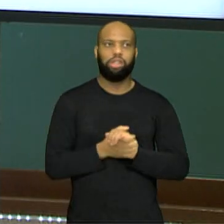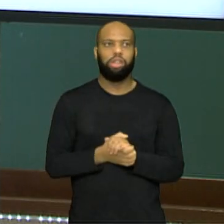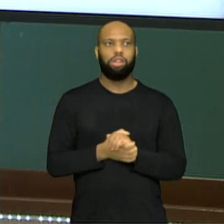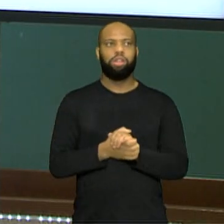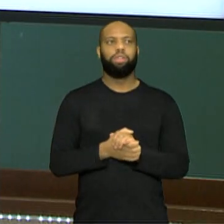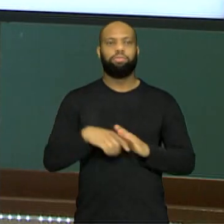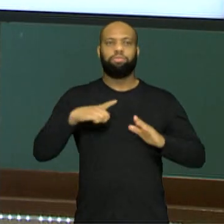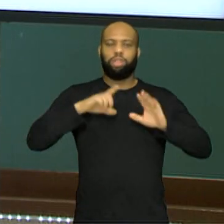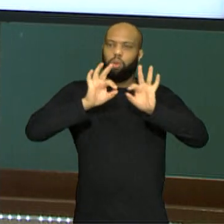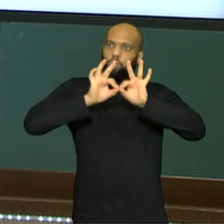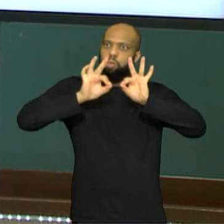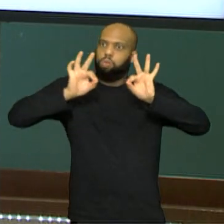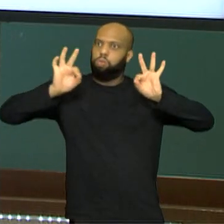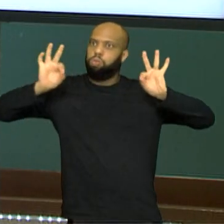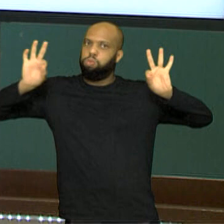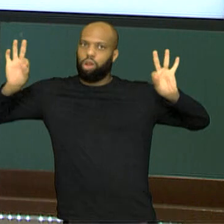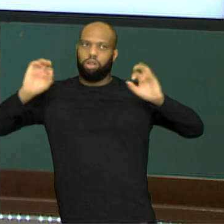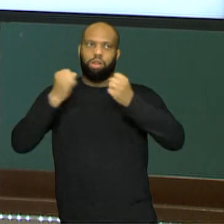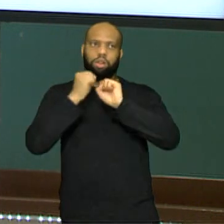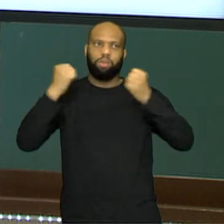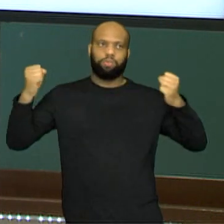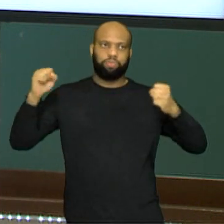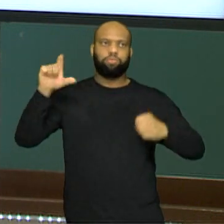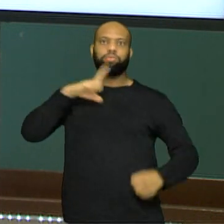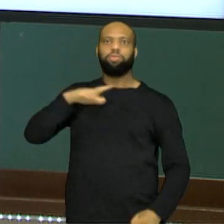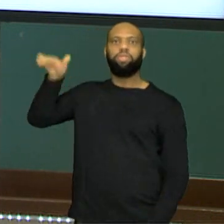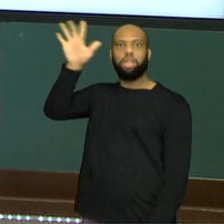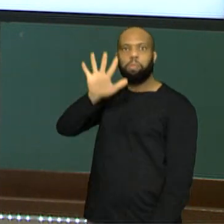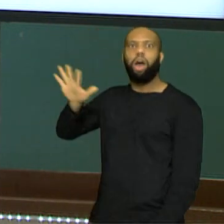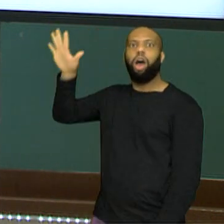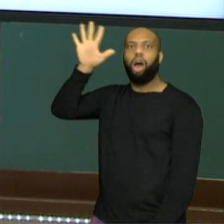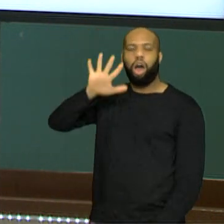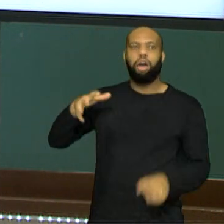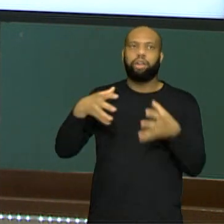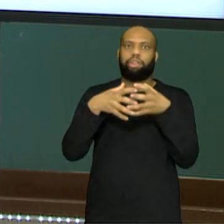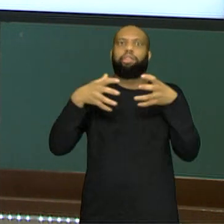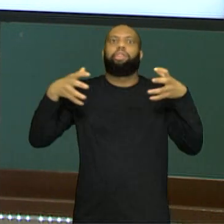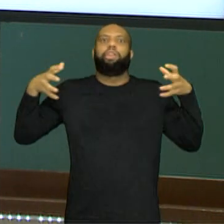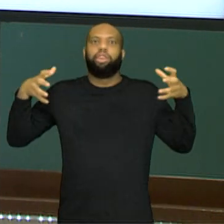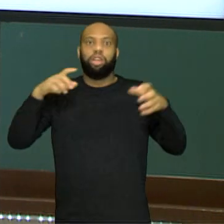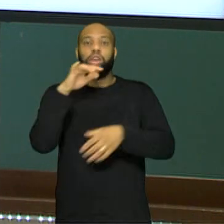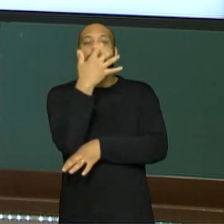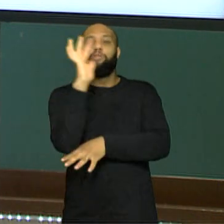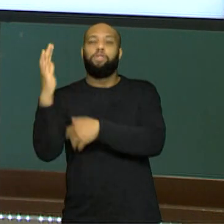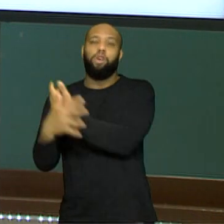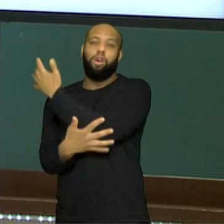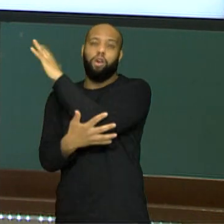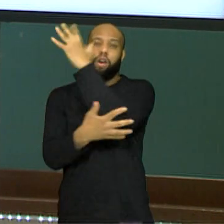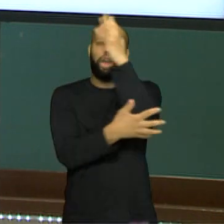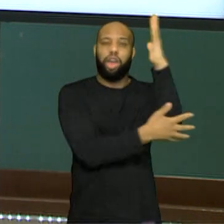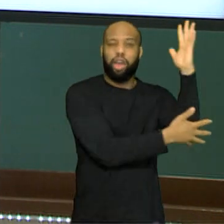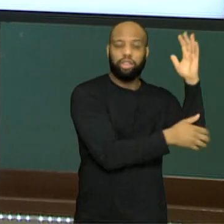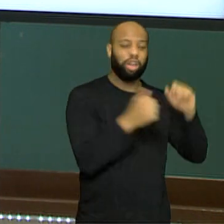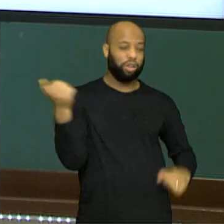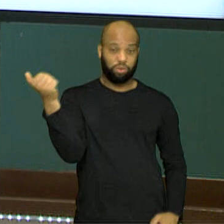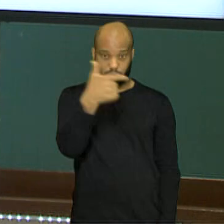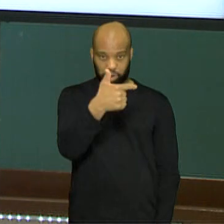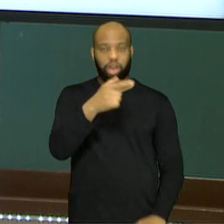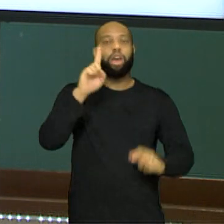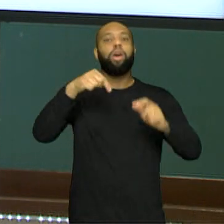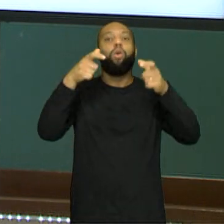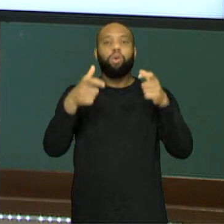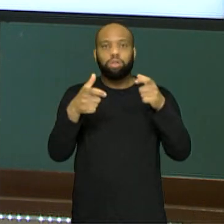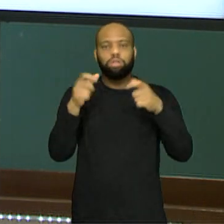aí então, o país ocupa uma grande área, A maior floresta do mundo, inclusive, se encontra na